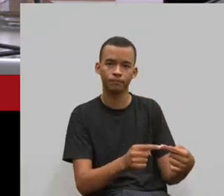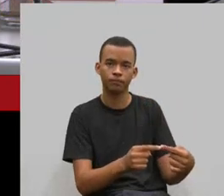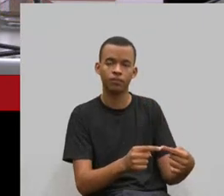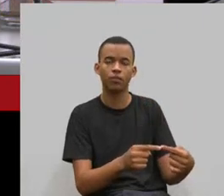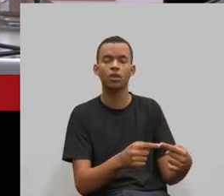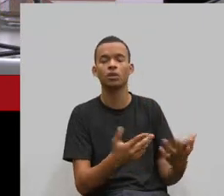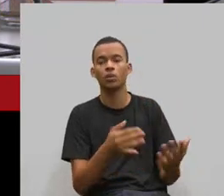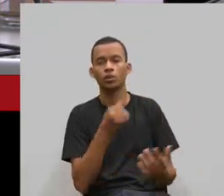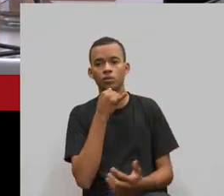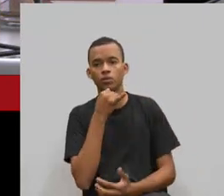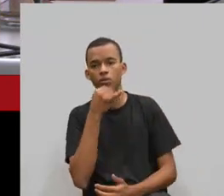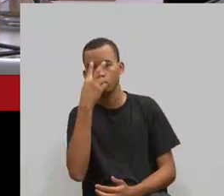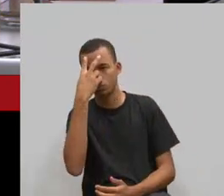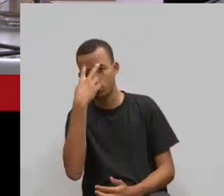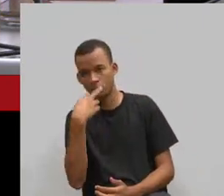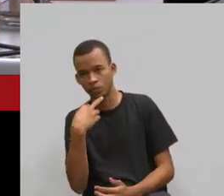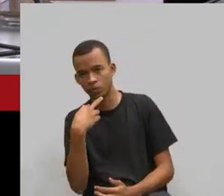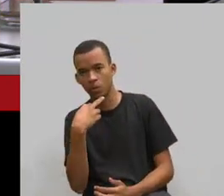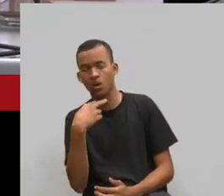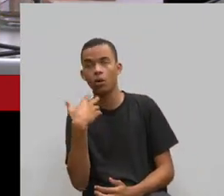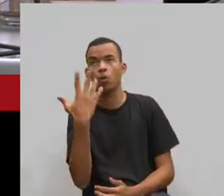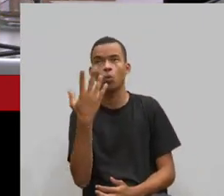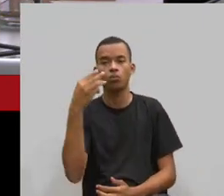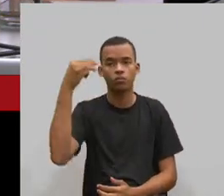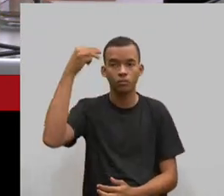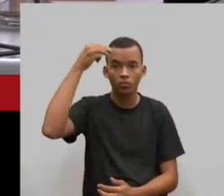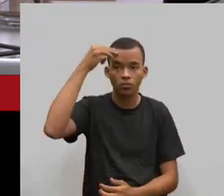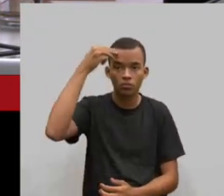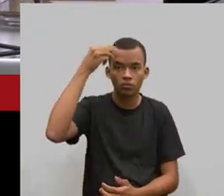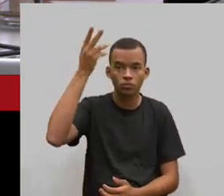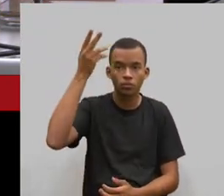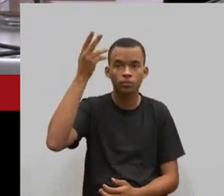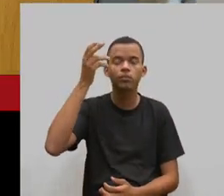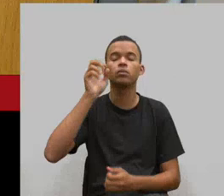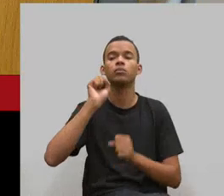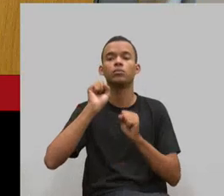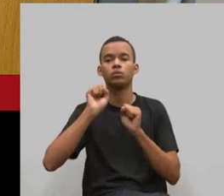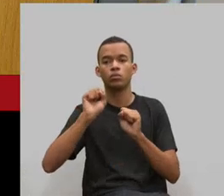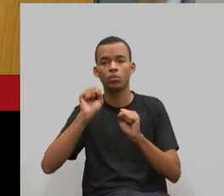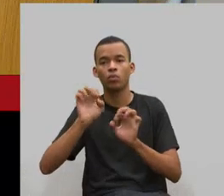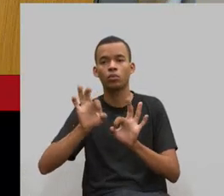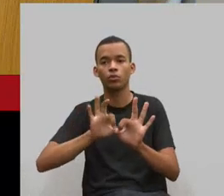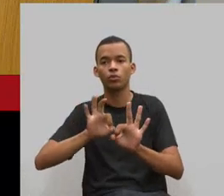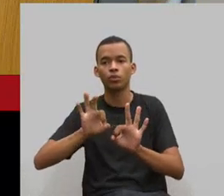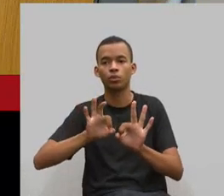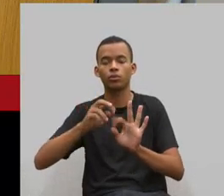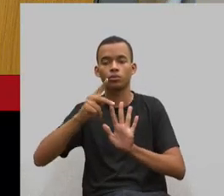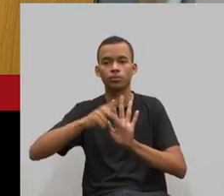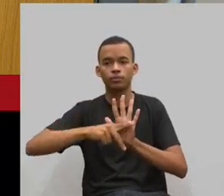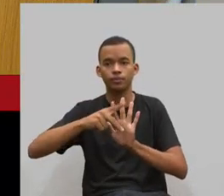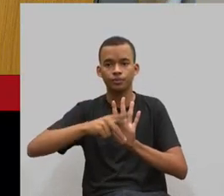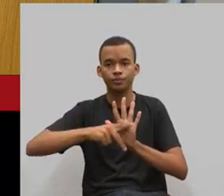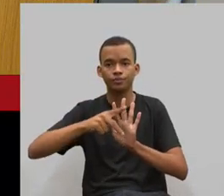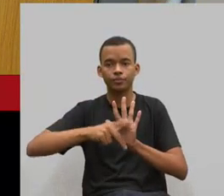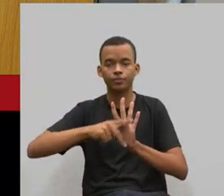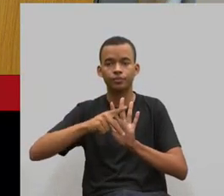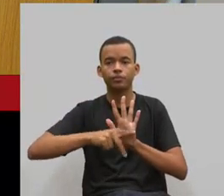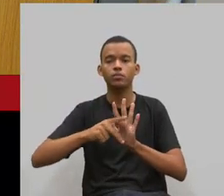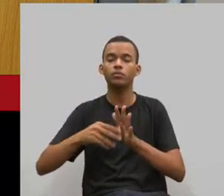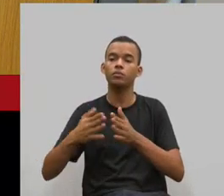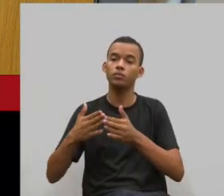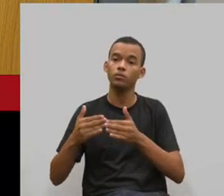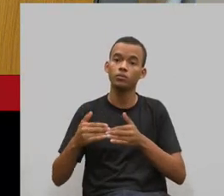aqui a gente quer atender as pessoas com deficiência mental então cada uma o projeto da maneira como que se apresenta sua